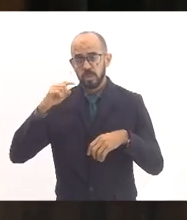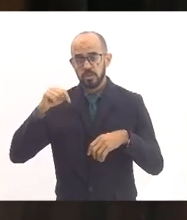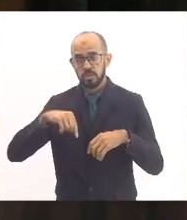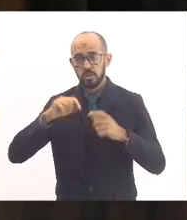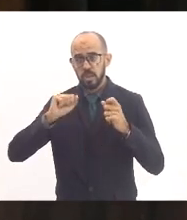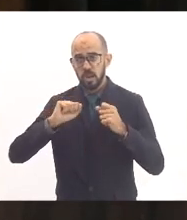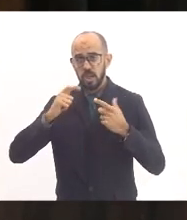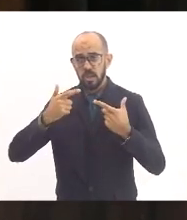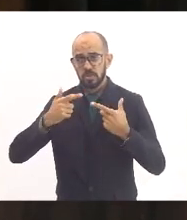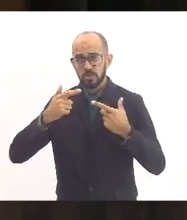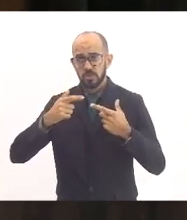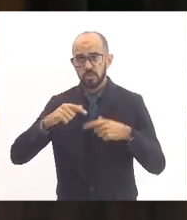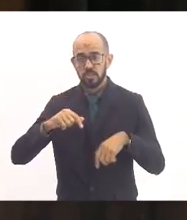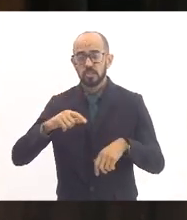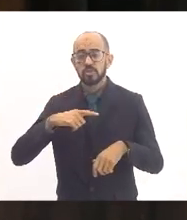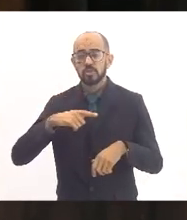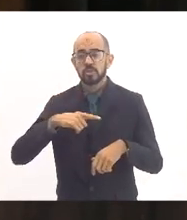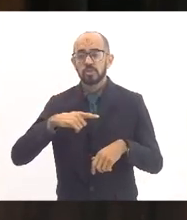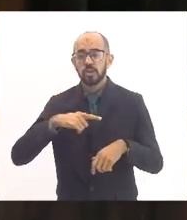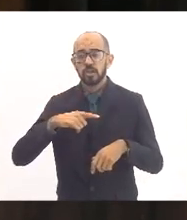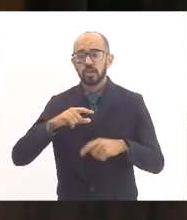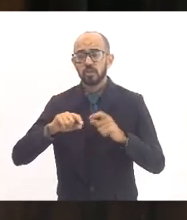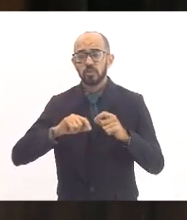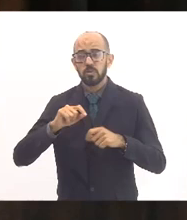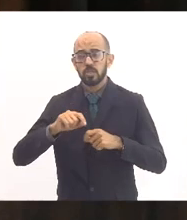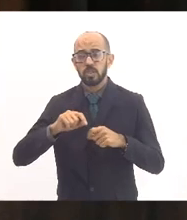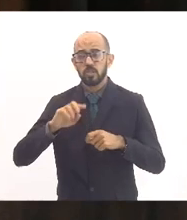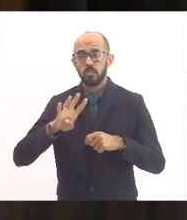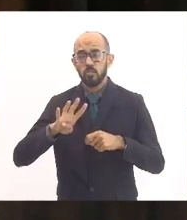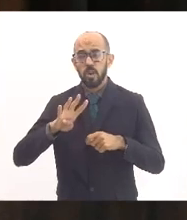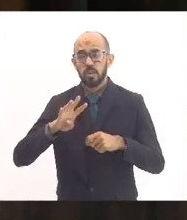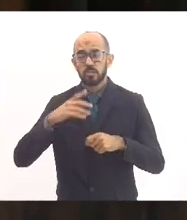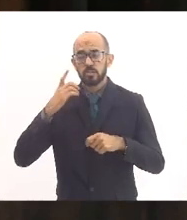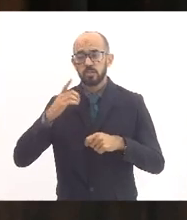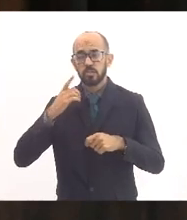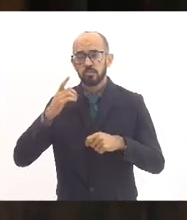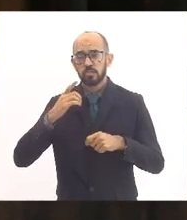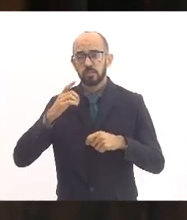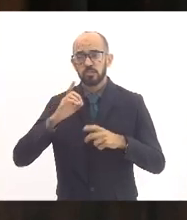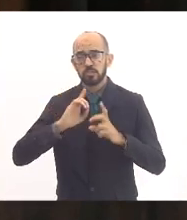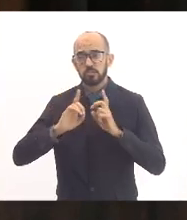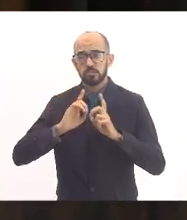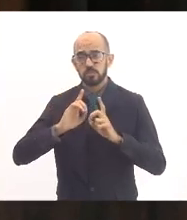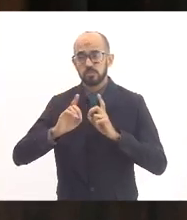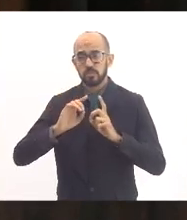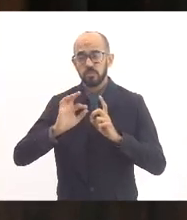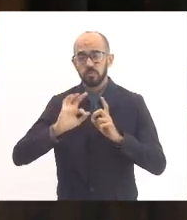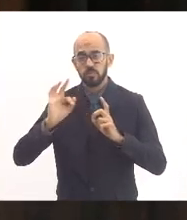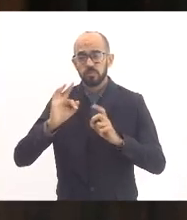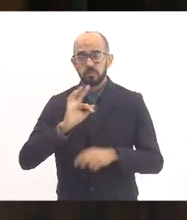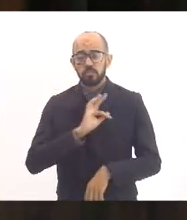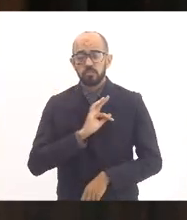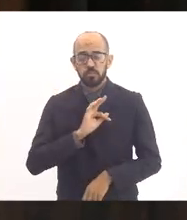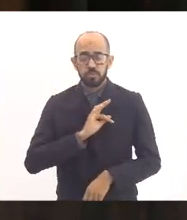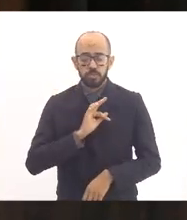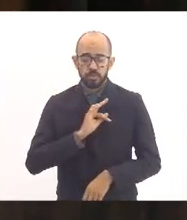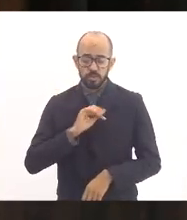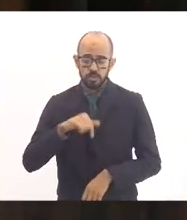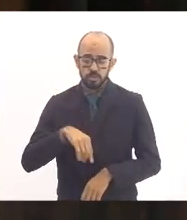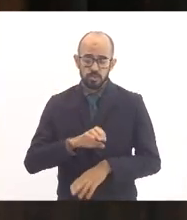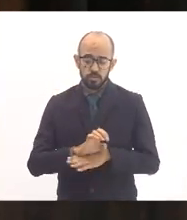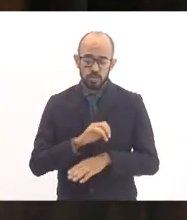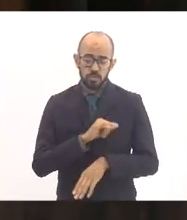casa somos aqui apenas quatro deputados discutindo o futuro da polícia civil no estado do Rio de